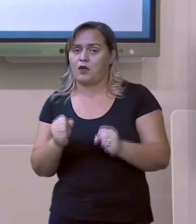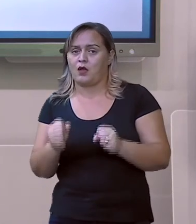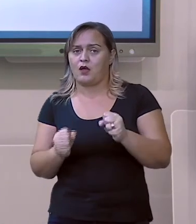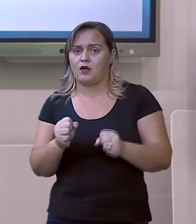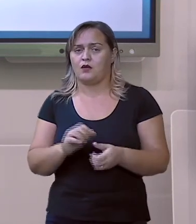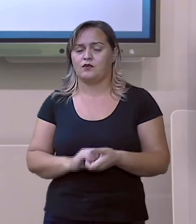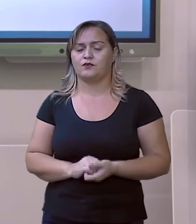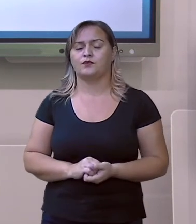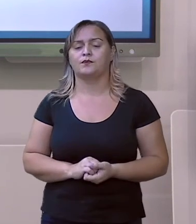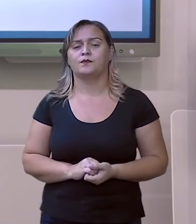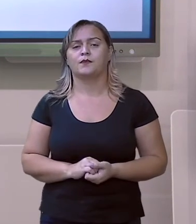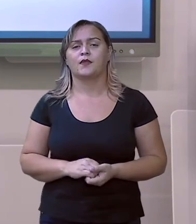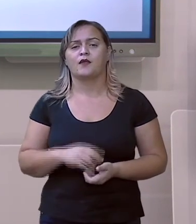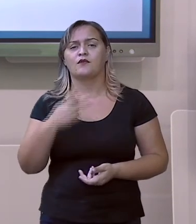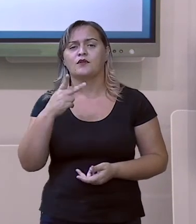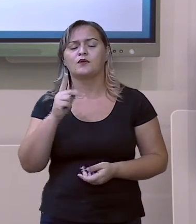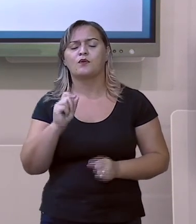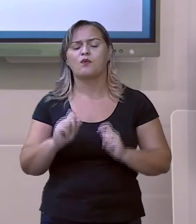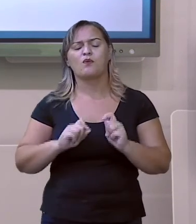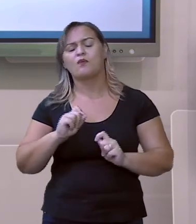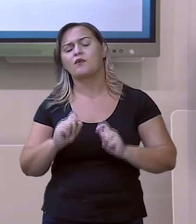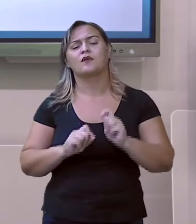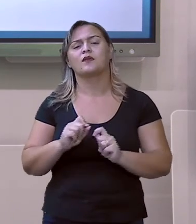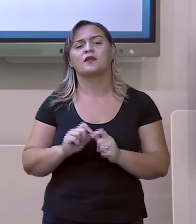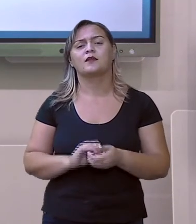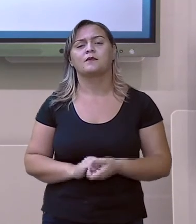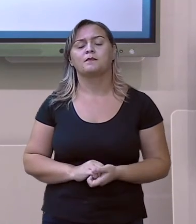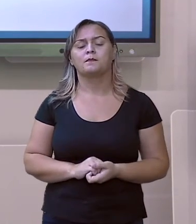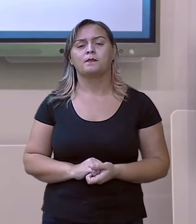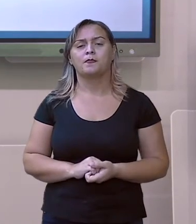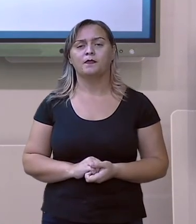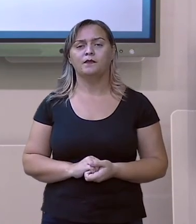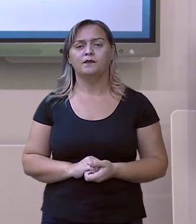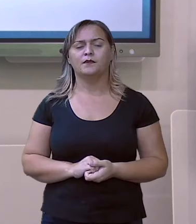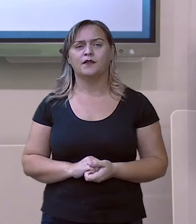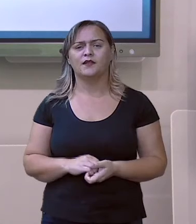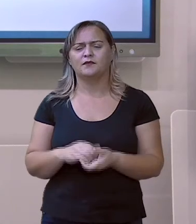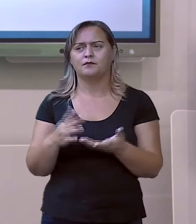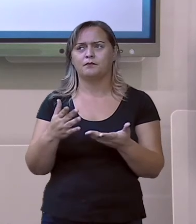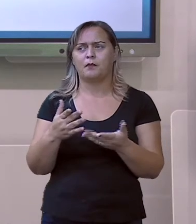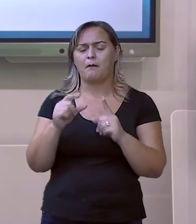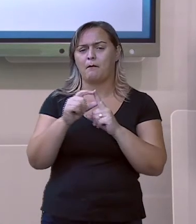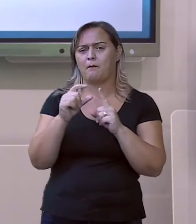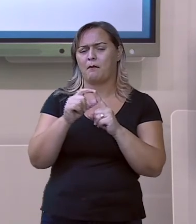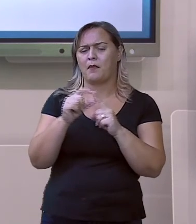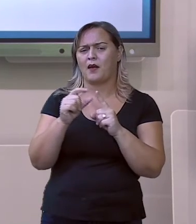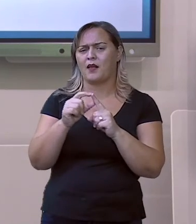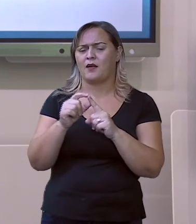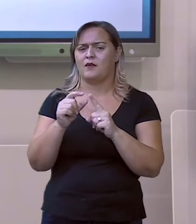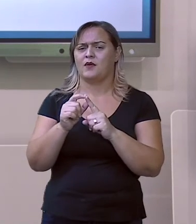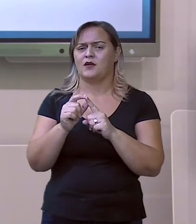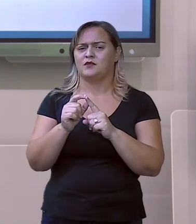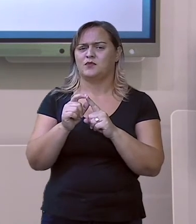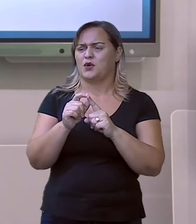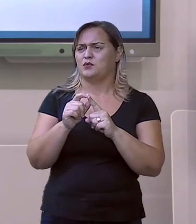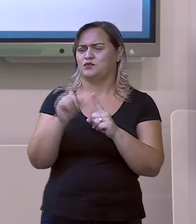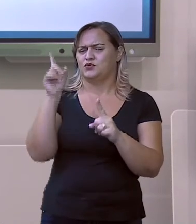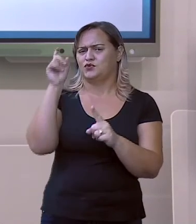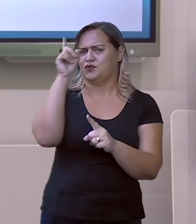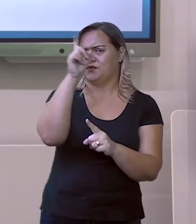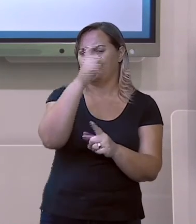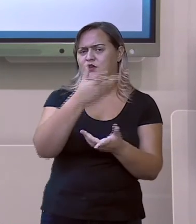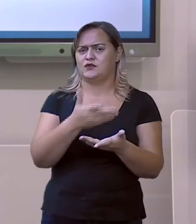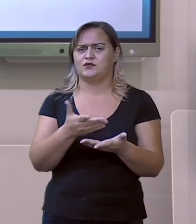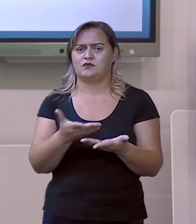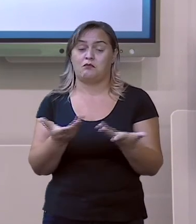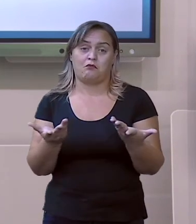Oh, filho, ok, então nós vamos fazer as nossas tarefas. Você pode dizer tarefas? E a criança vai usar uma aproximação da palavra, a palavra